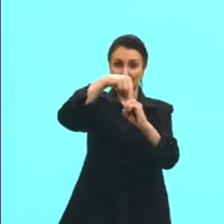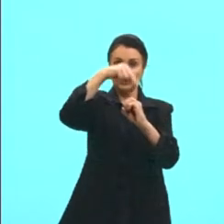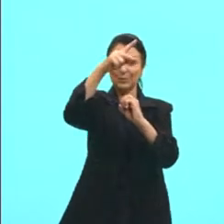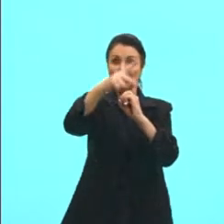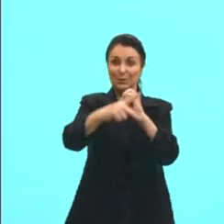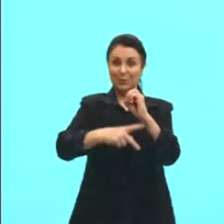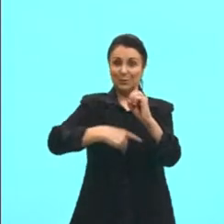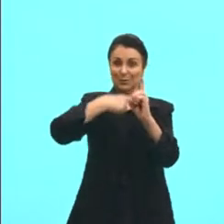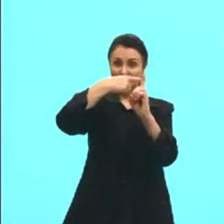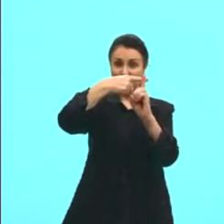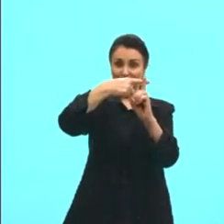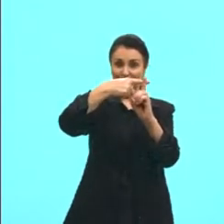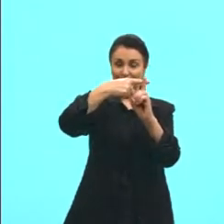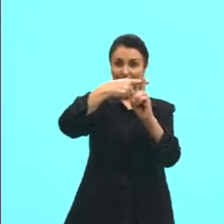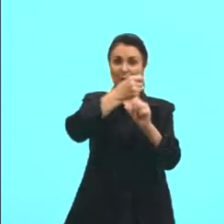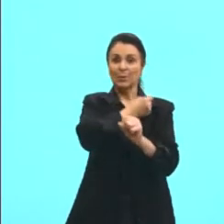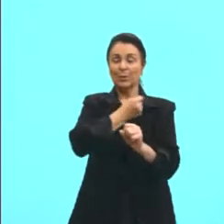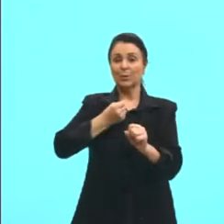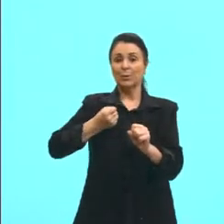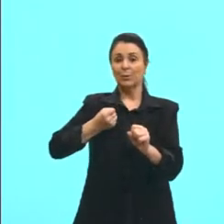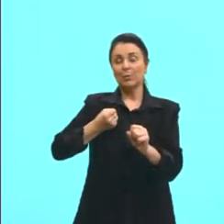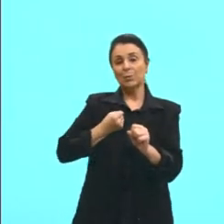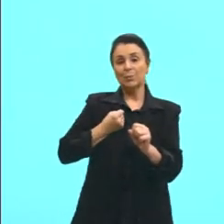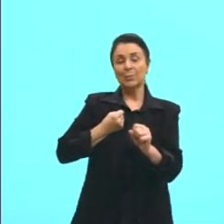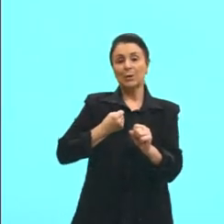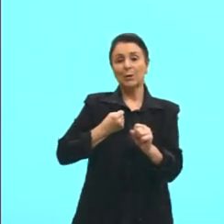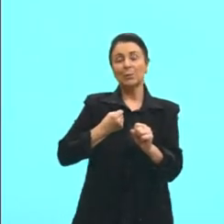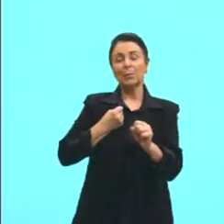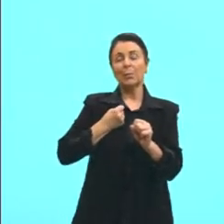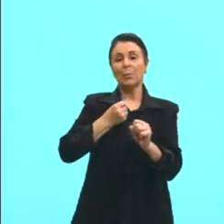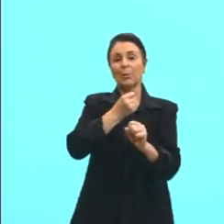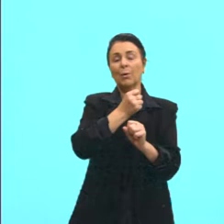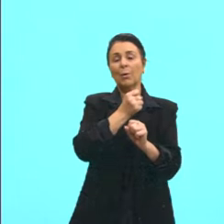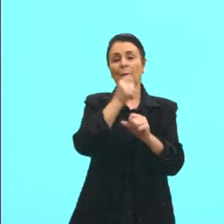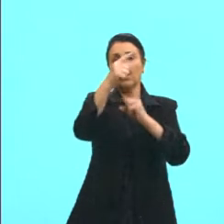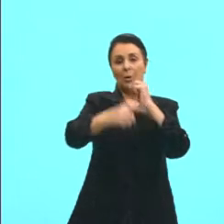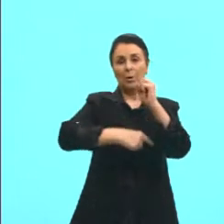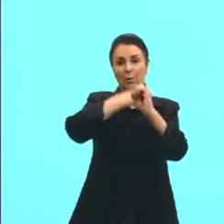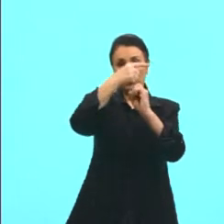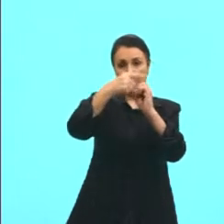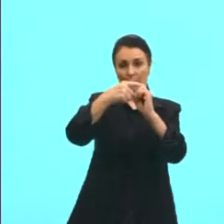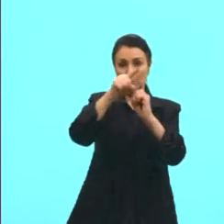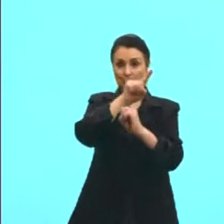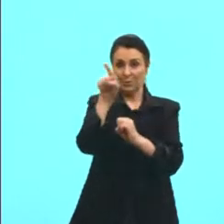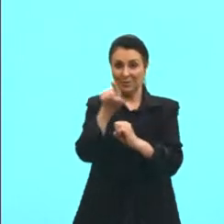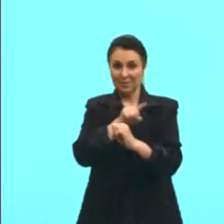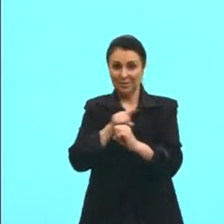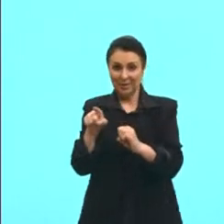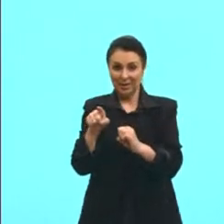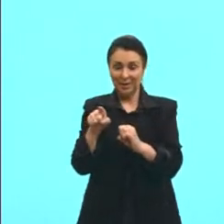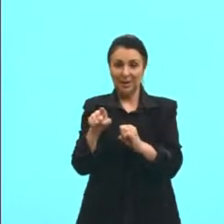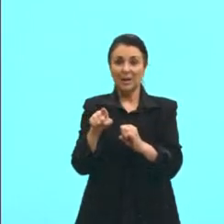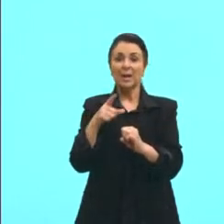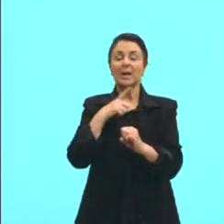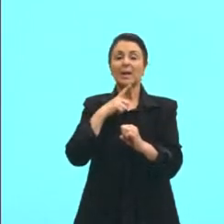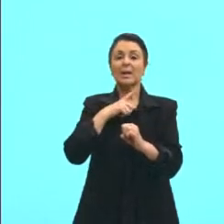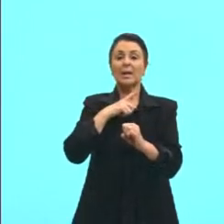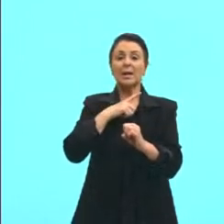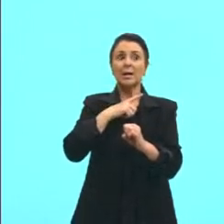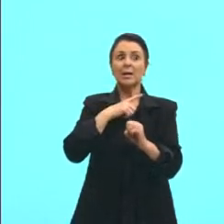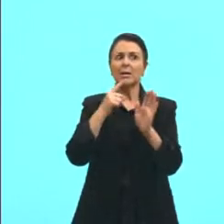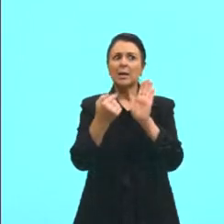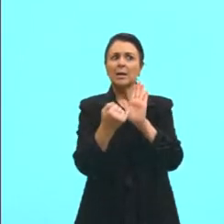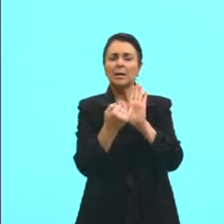prótons então o número atômico é o número de prótons no núcleo de cada elemento da é o número de pratos que